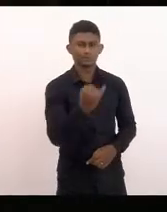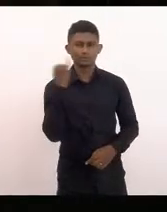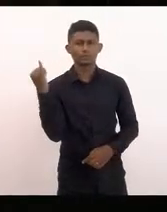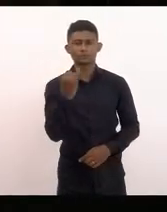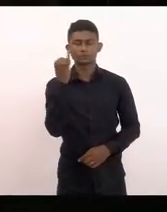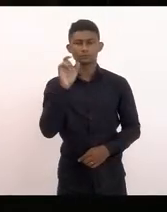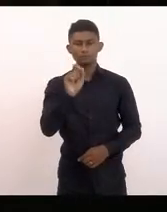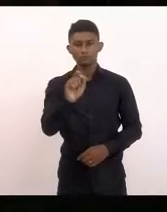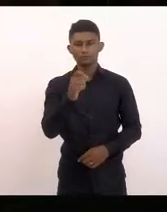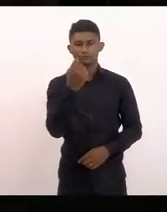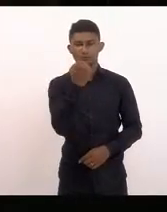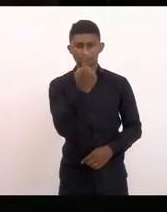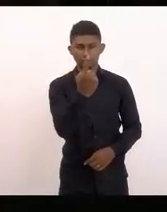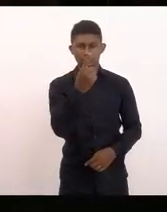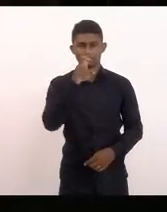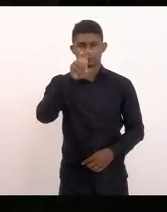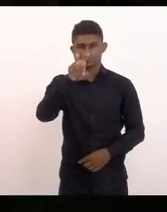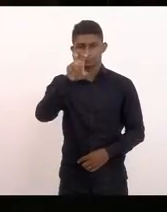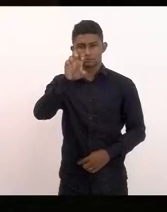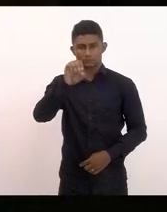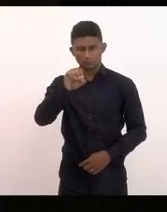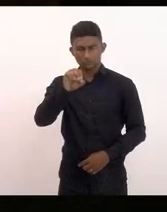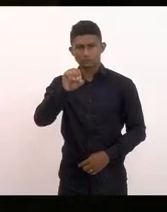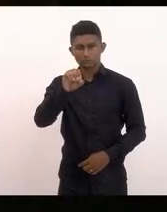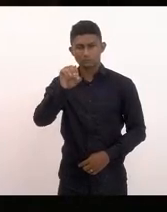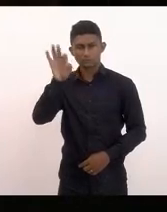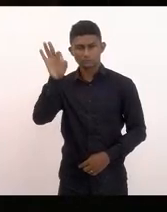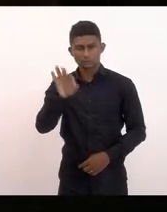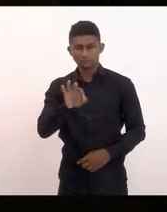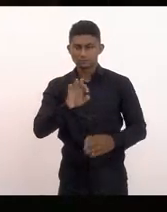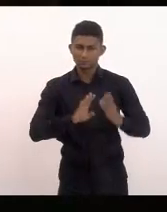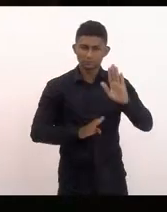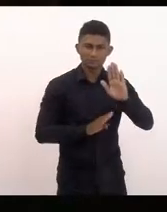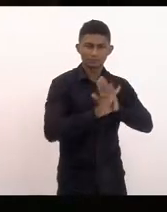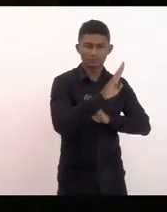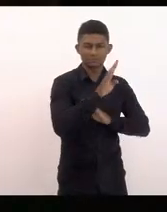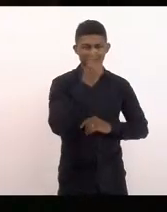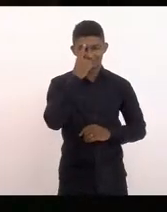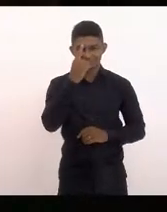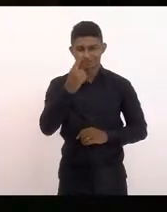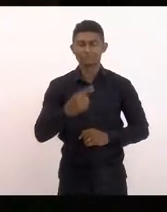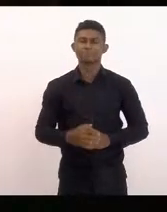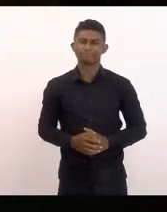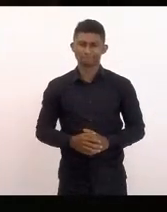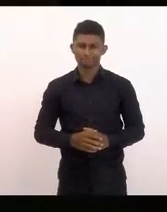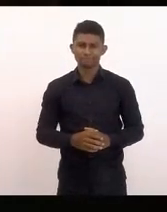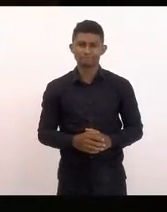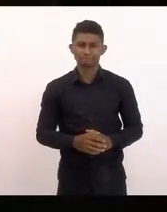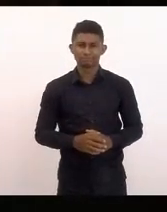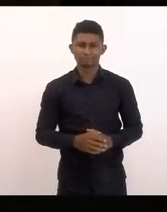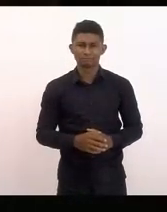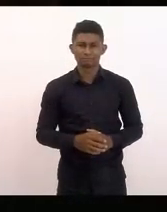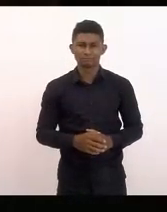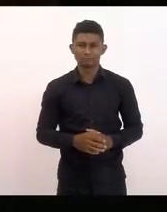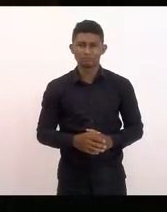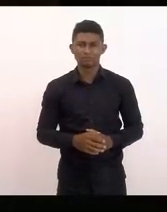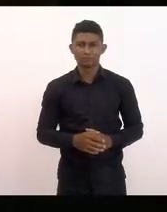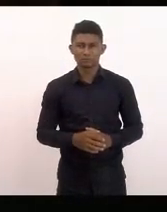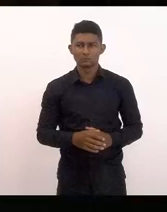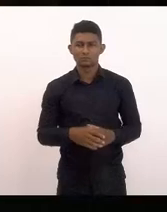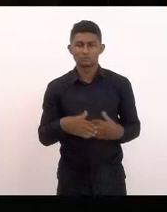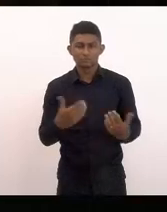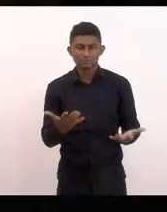do 150, do aumento do para 150%, mesmo sendo este um impacto de